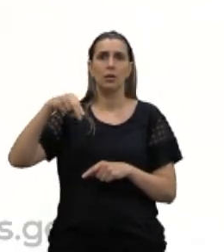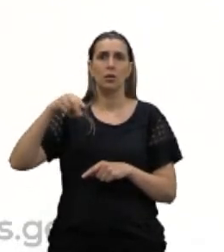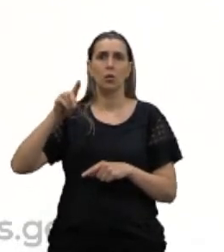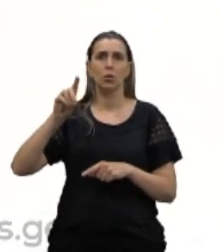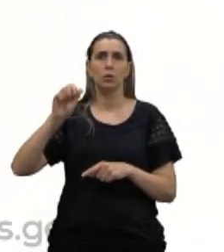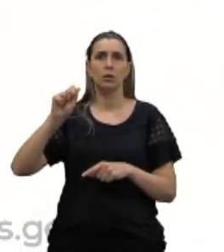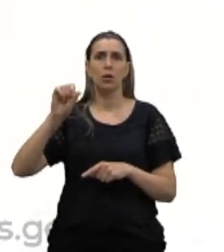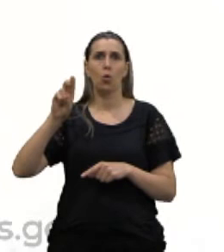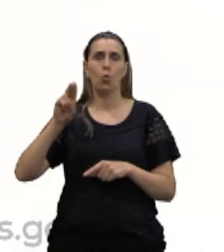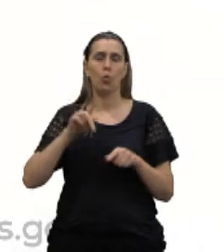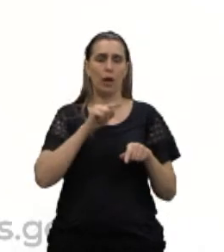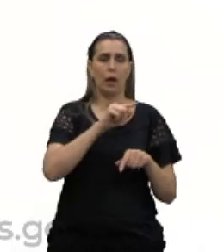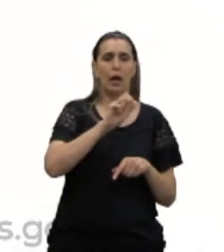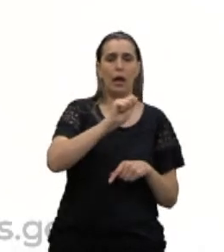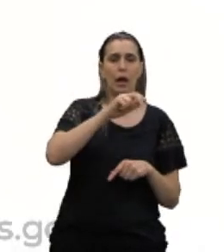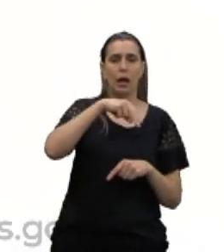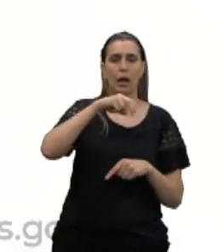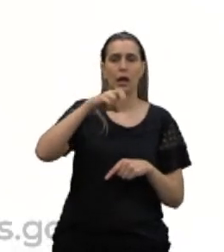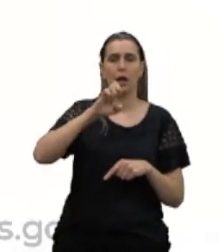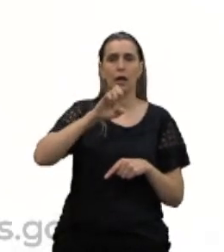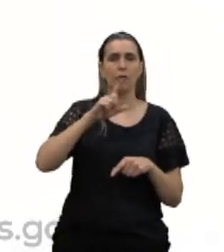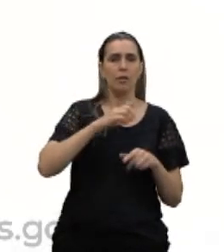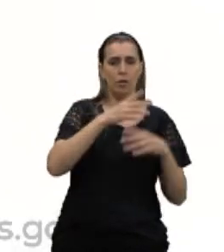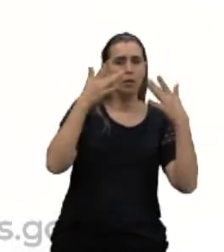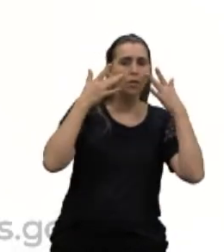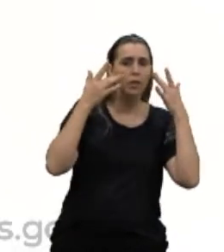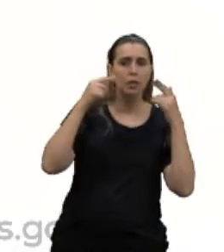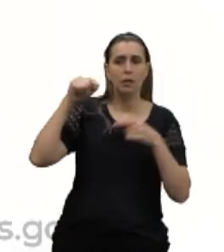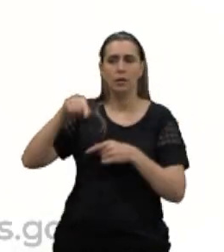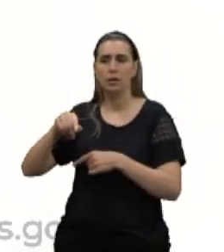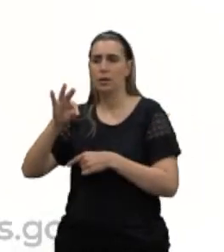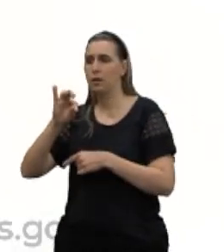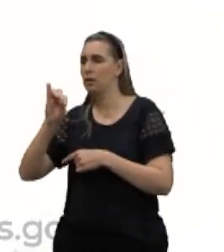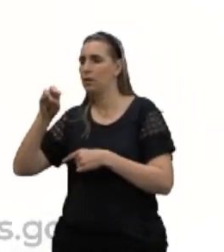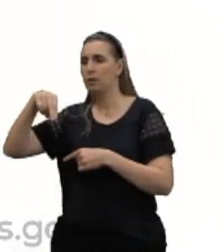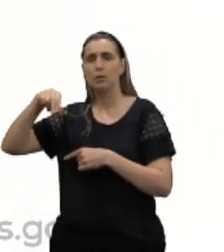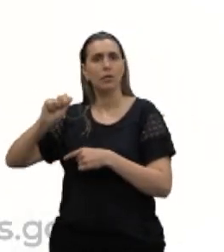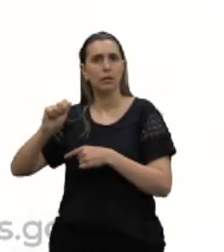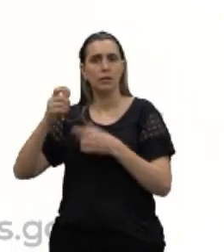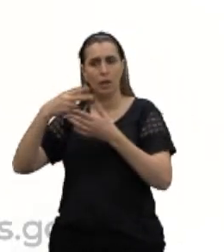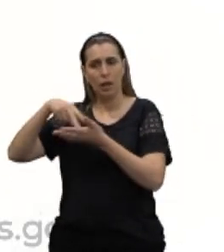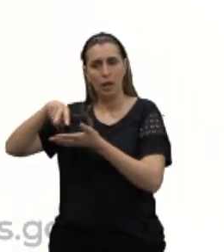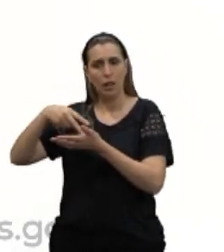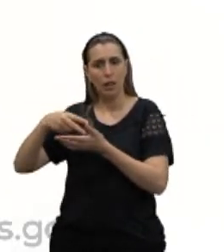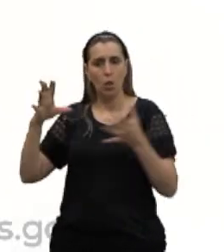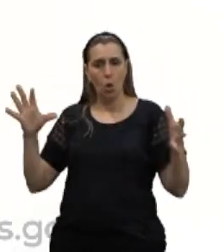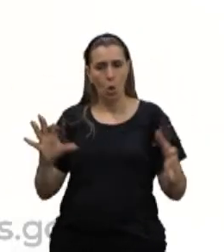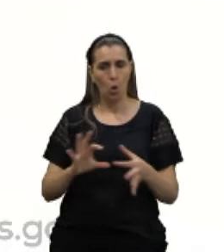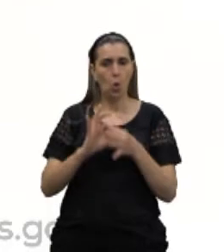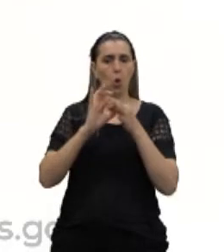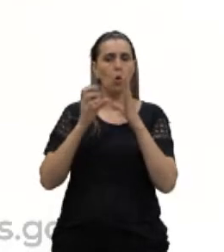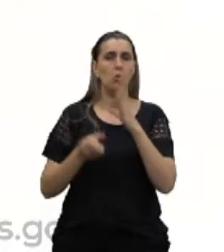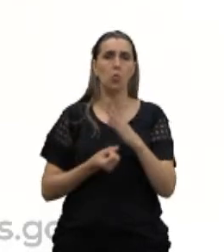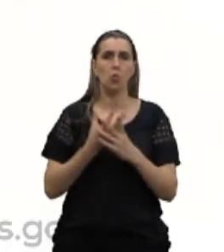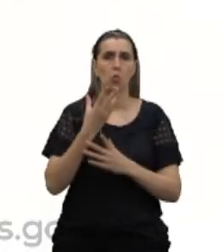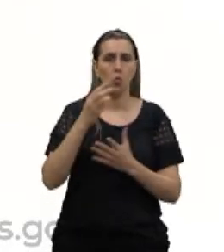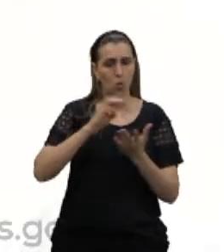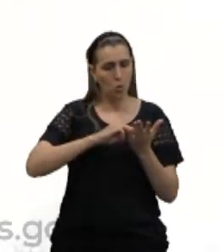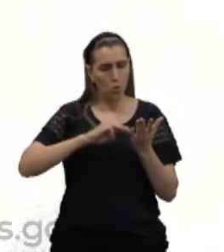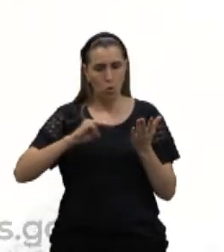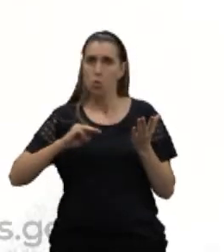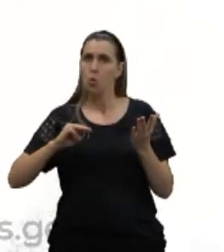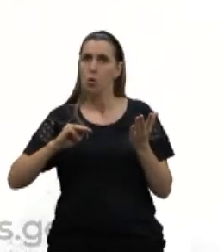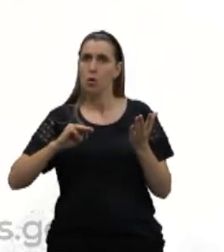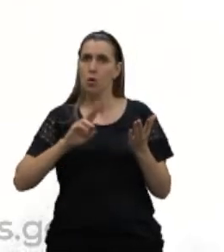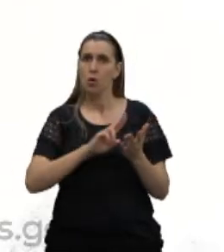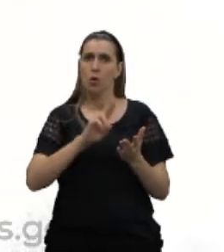do teatro e a Tina veio da dança. Elas uniram-se e criaram uma metodologia